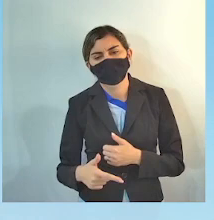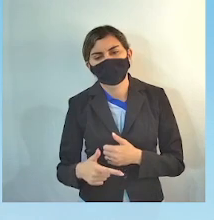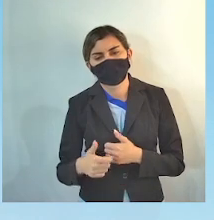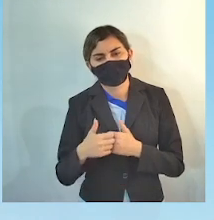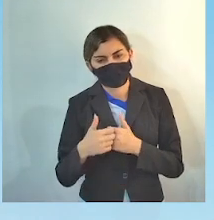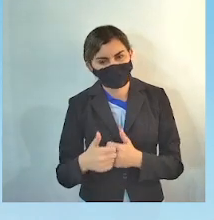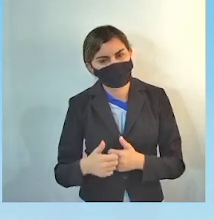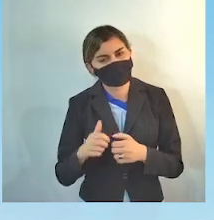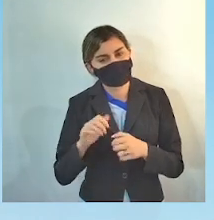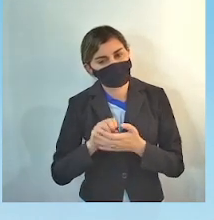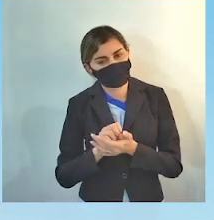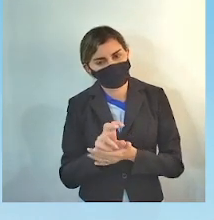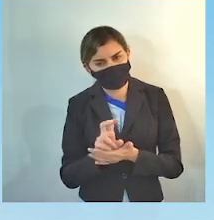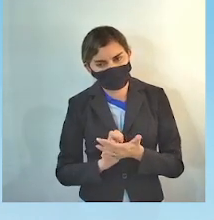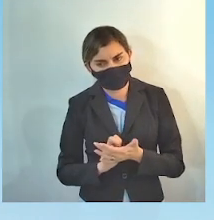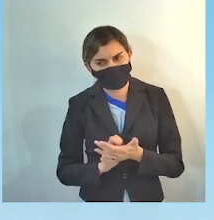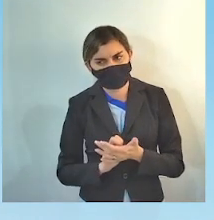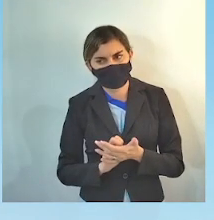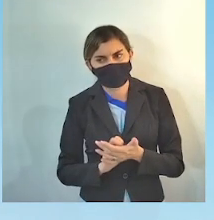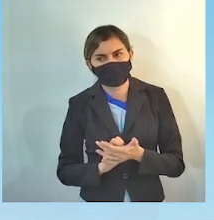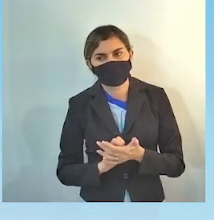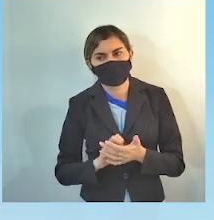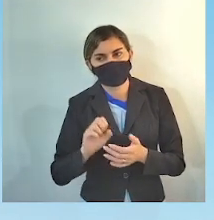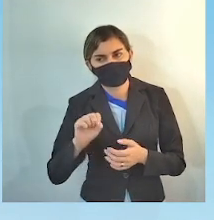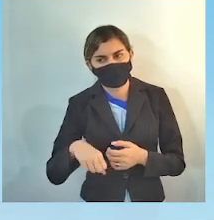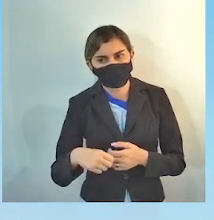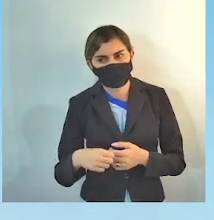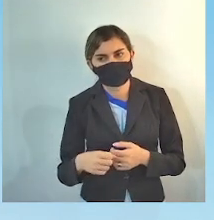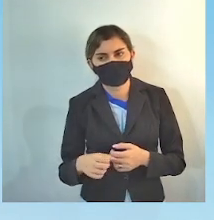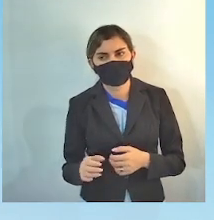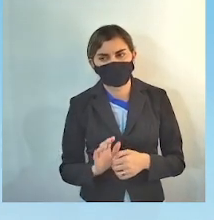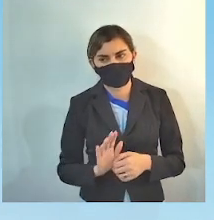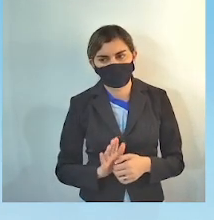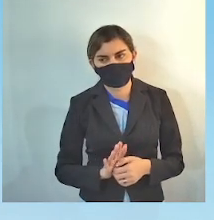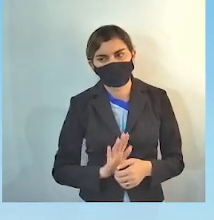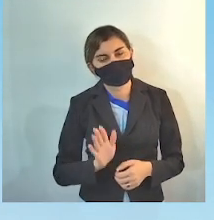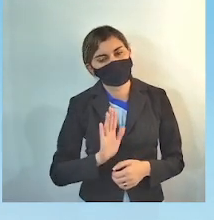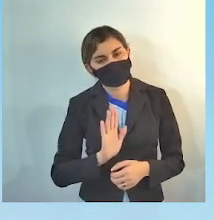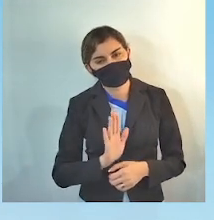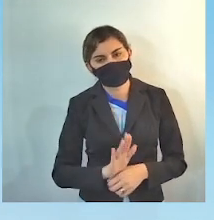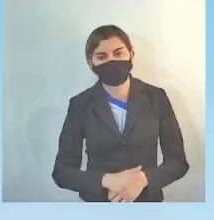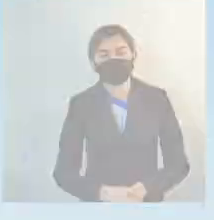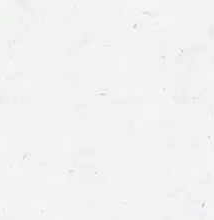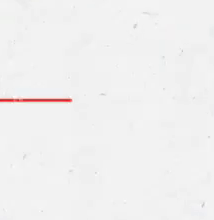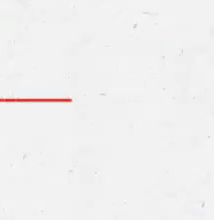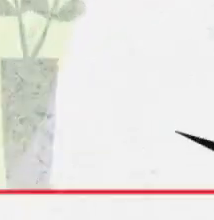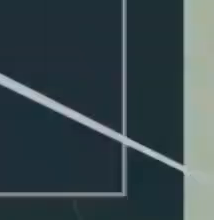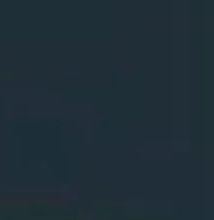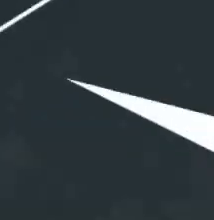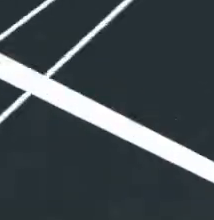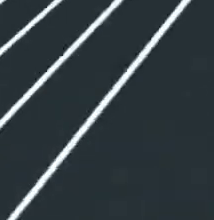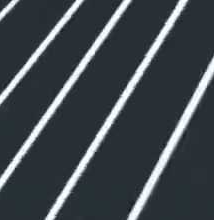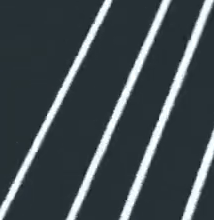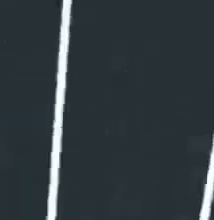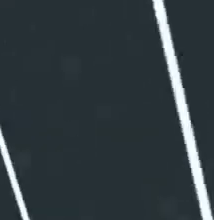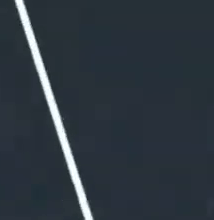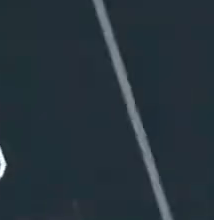as redes do EducaPE. See you the next class. Bye bye.